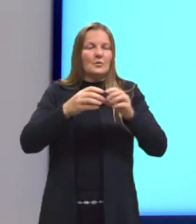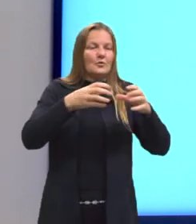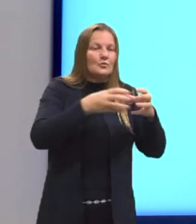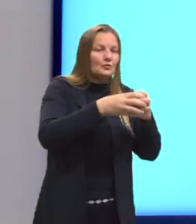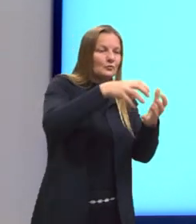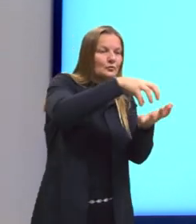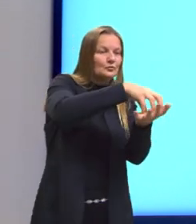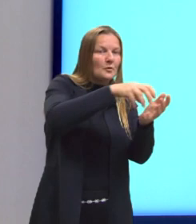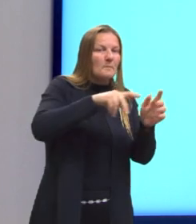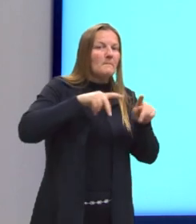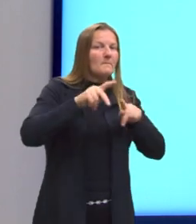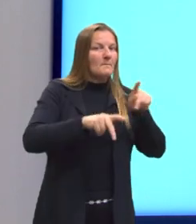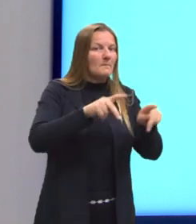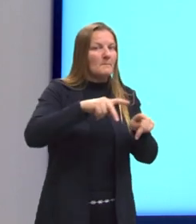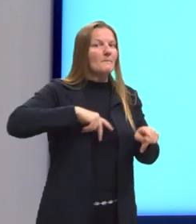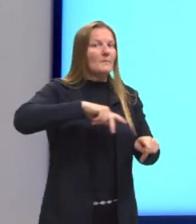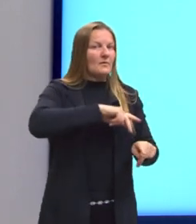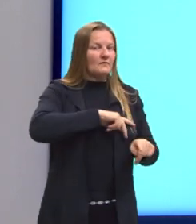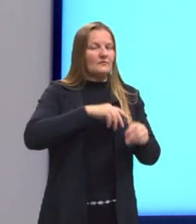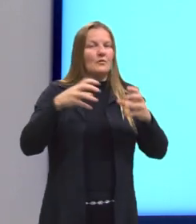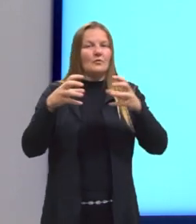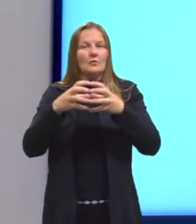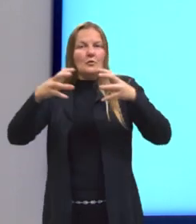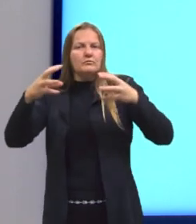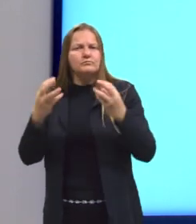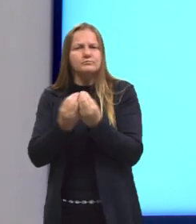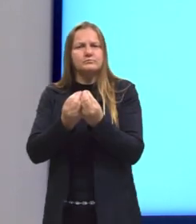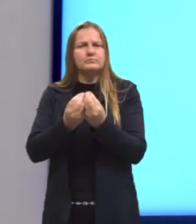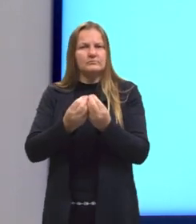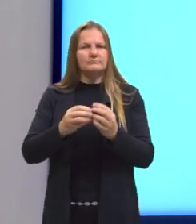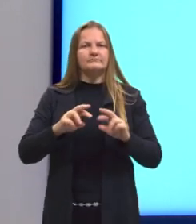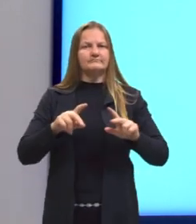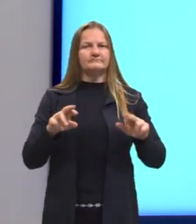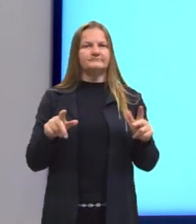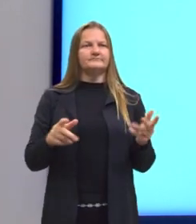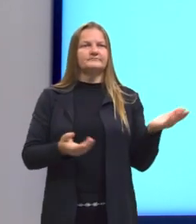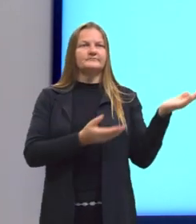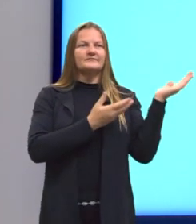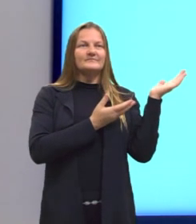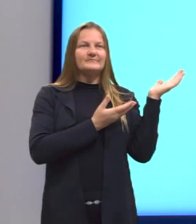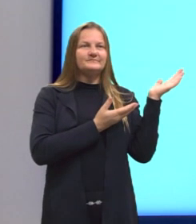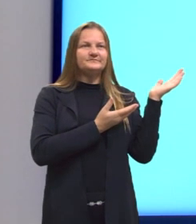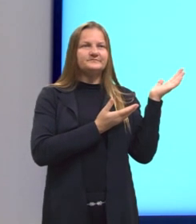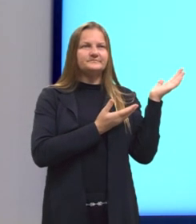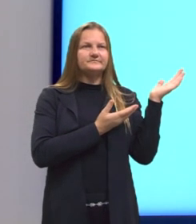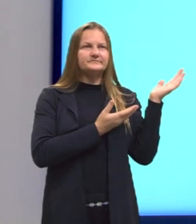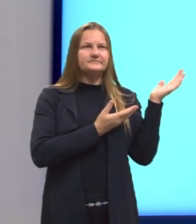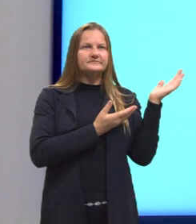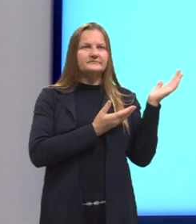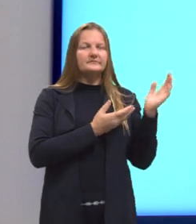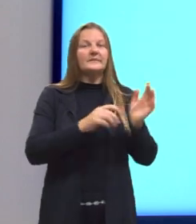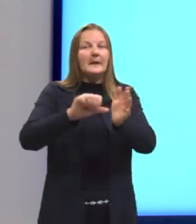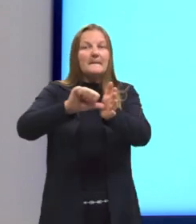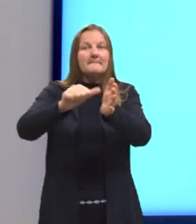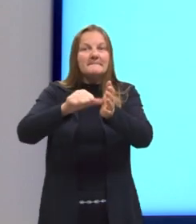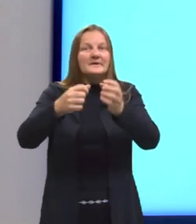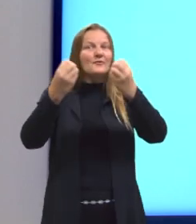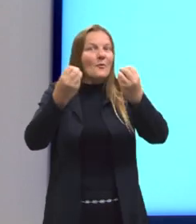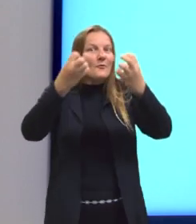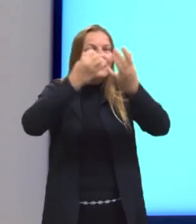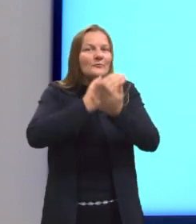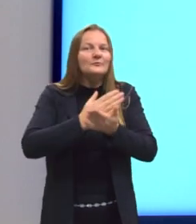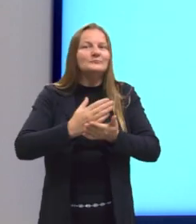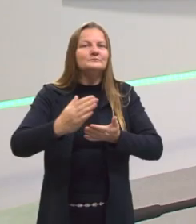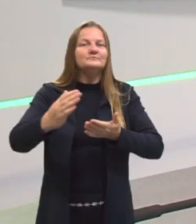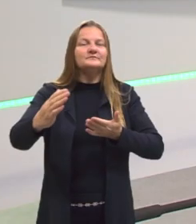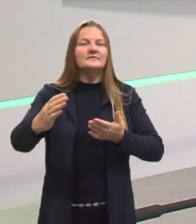nós vamos ver hoje na na ao Nossa aulinha tá vamos passar aqui então mais um slide ó Primeiro vamos entrar dentro